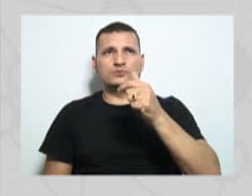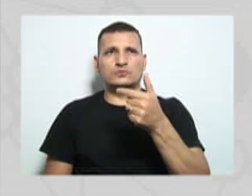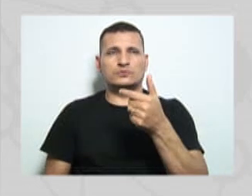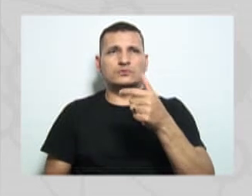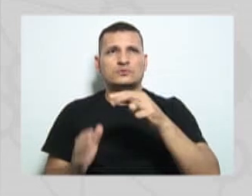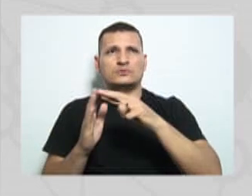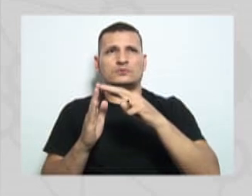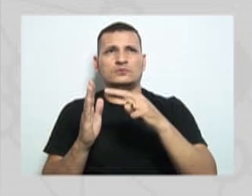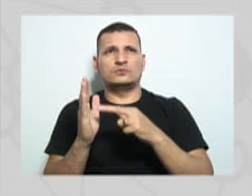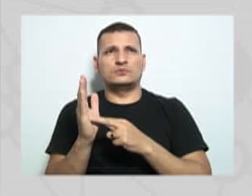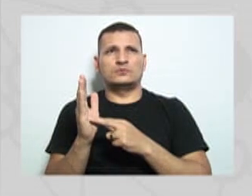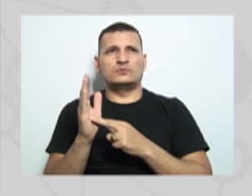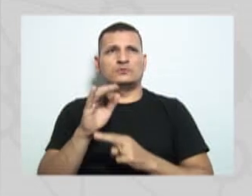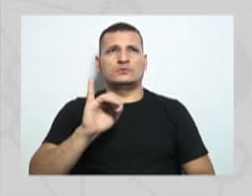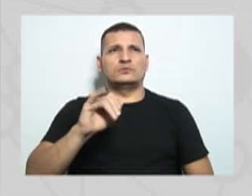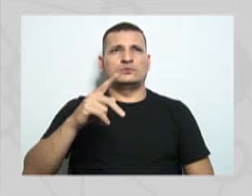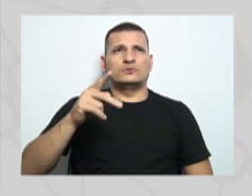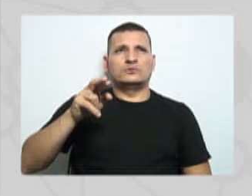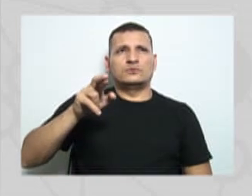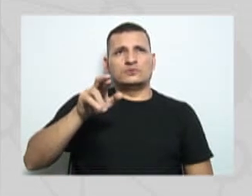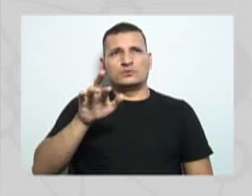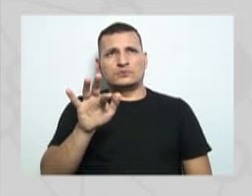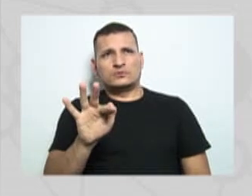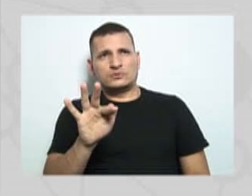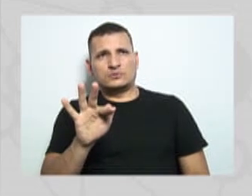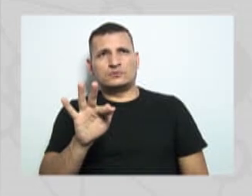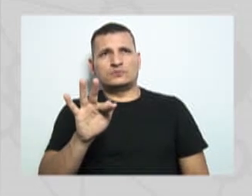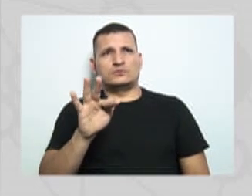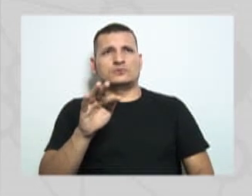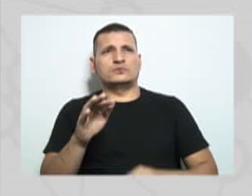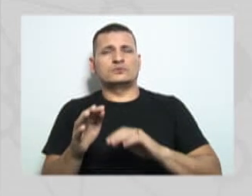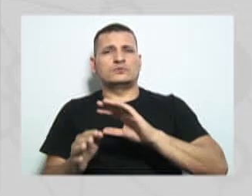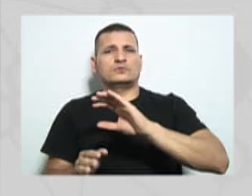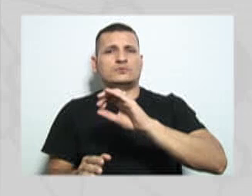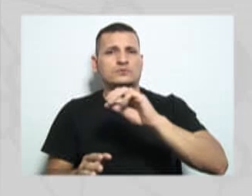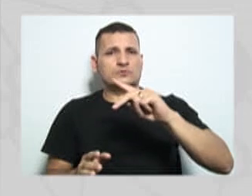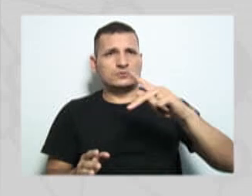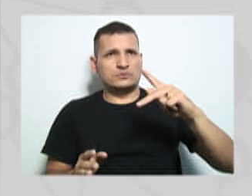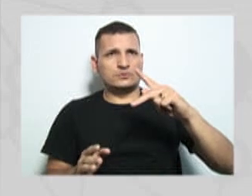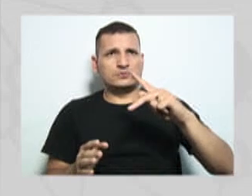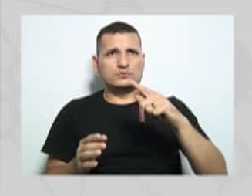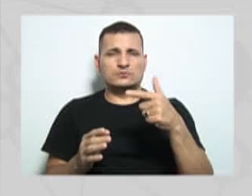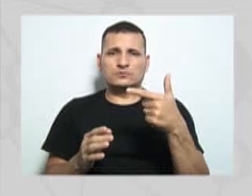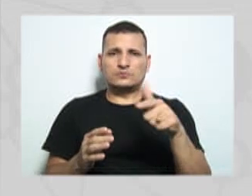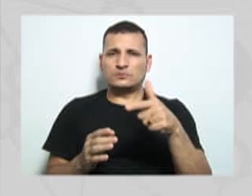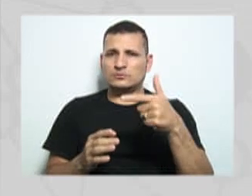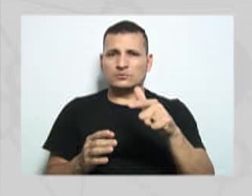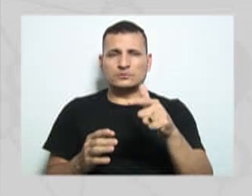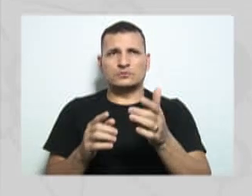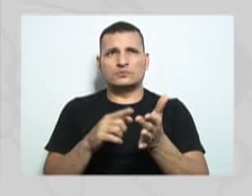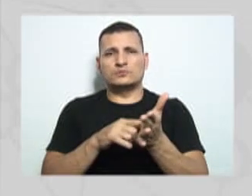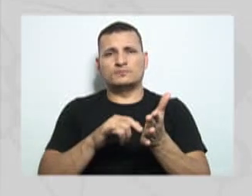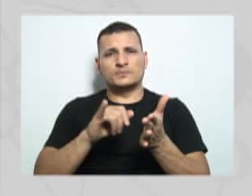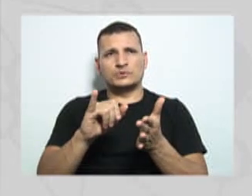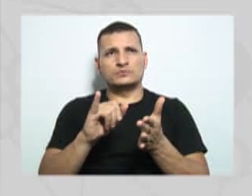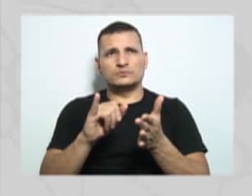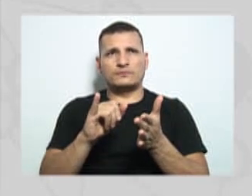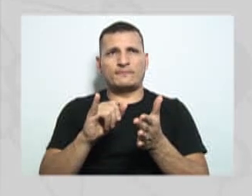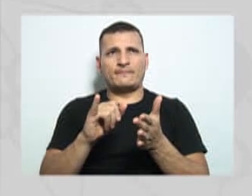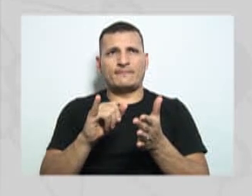cooperativas que obedecem ao disposto na legislação específica não terão incidência de imposto sobre